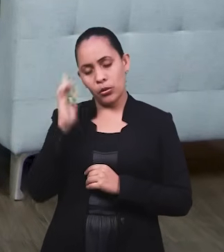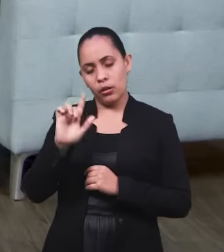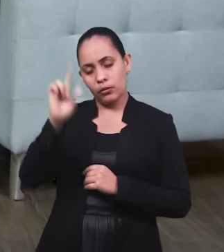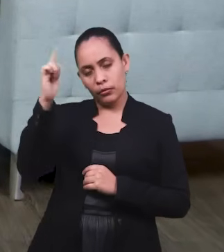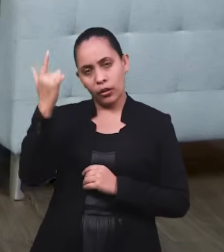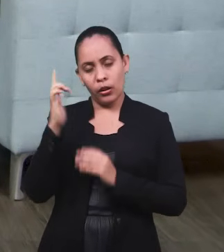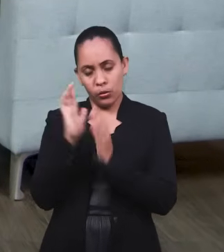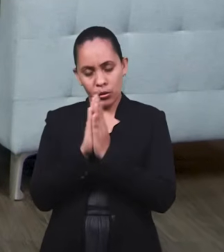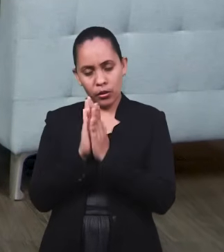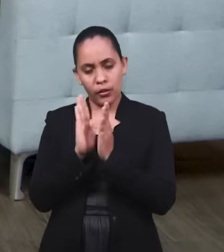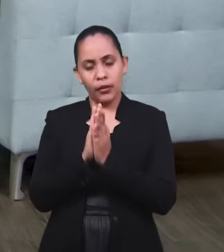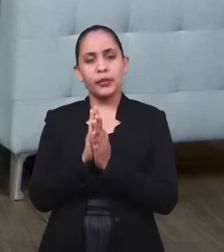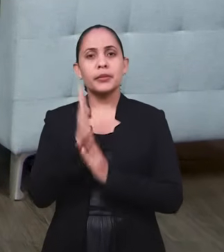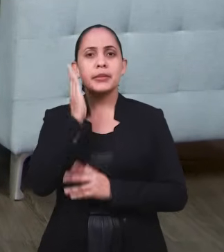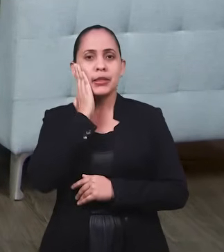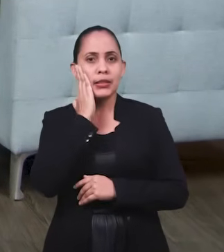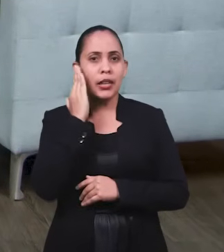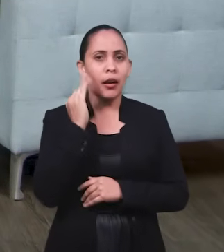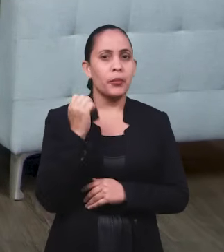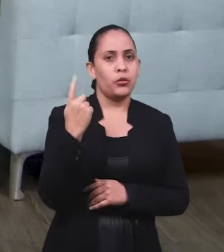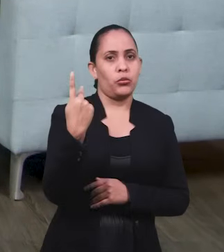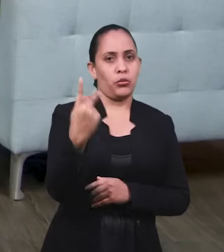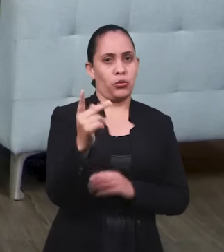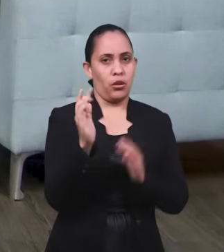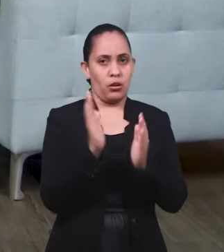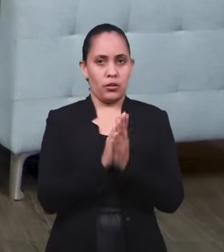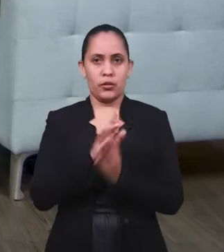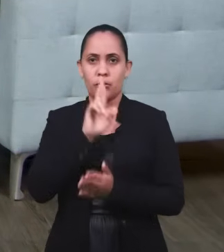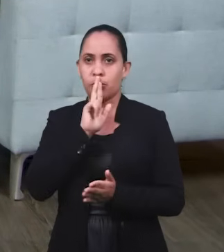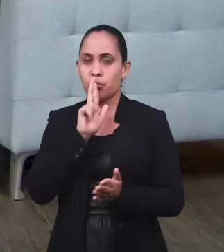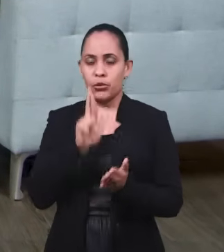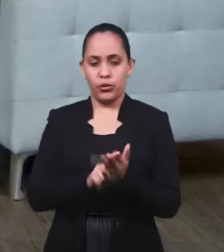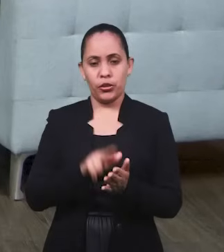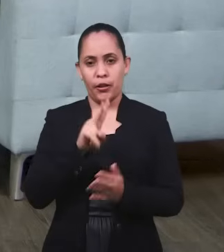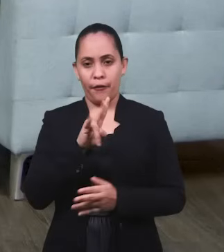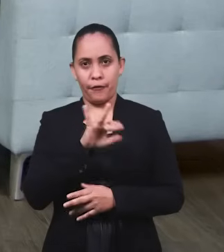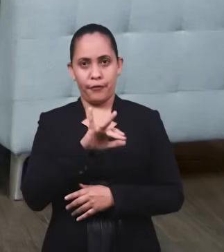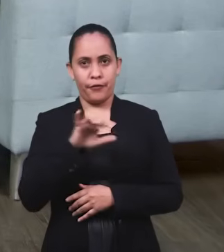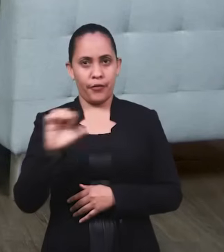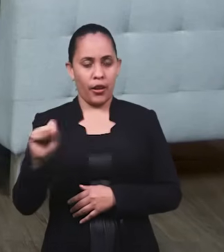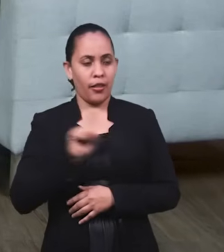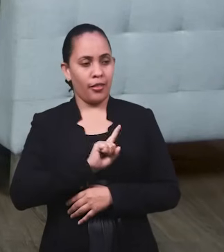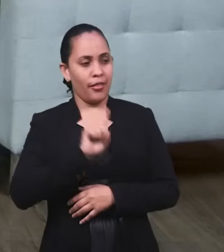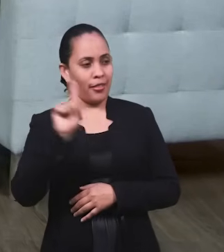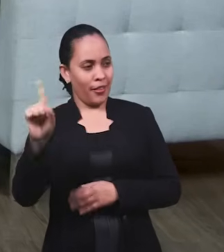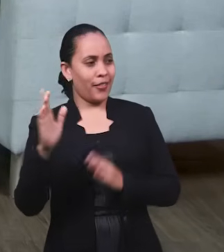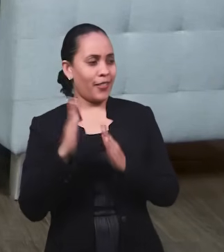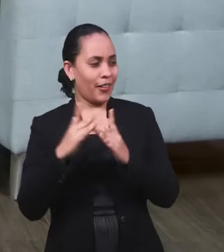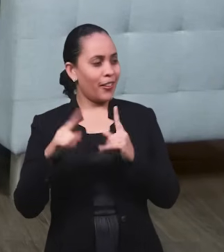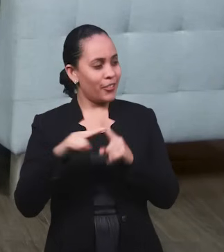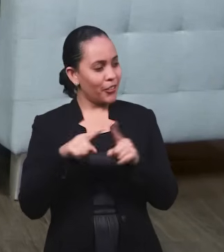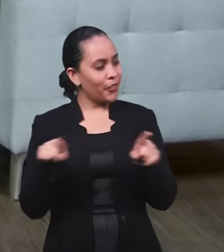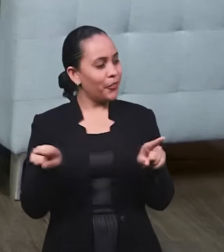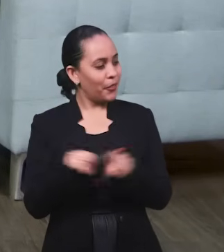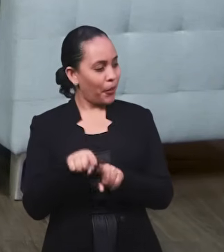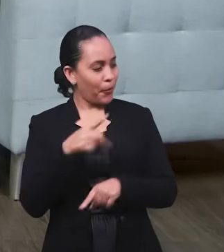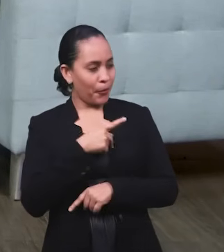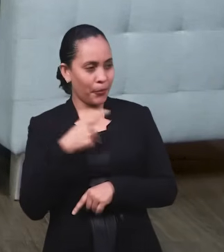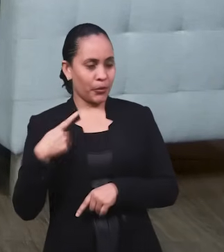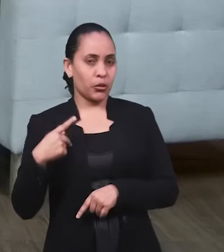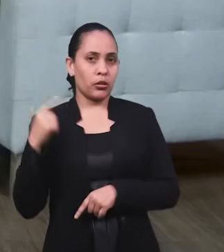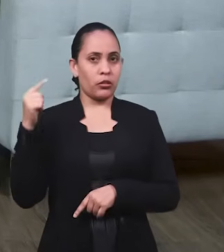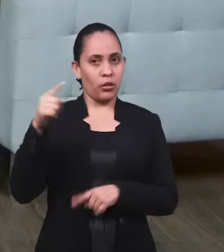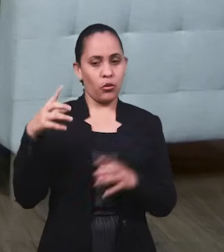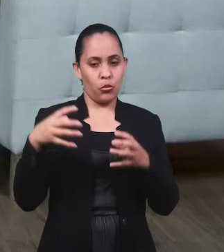outro, sabendo que a sua oração vai ser respondida. Certamente, lá nas igrejas onde o senhor está como pastor hoje,